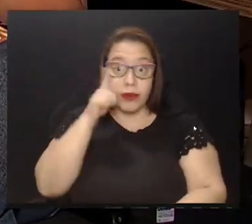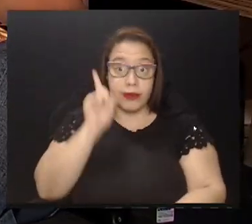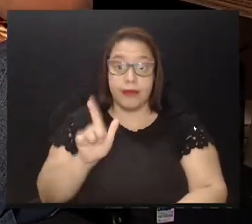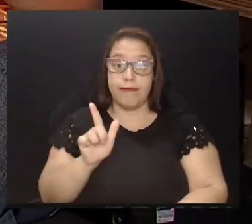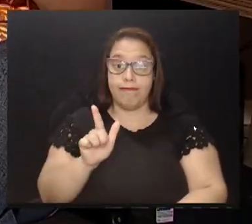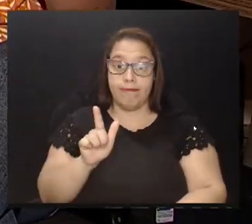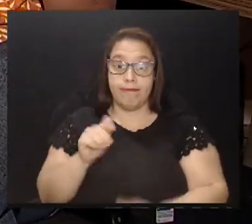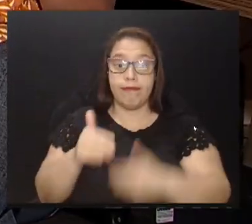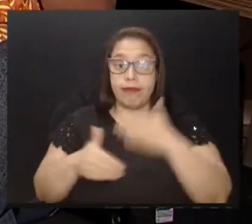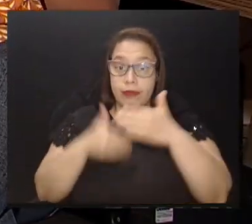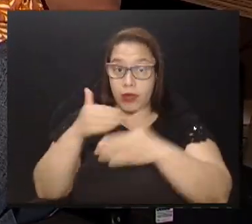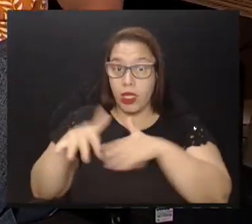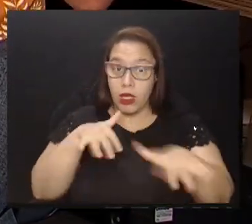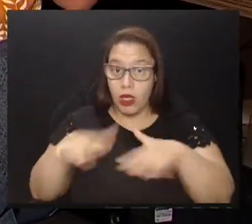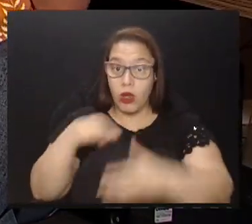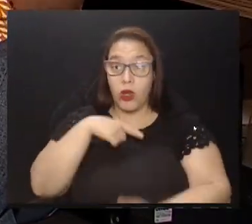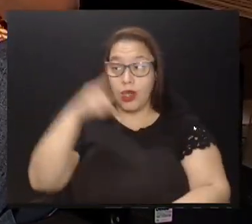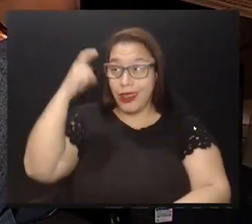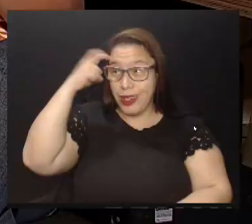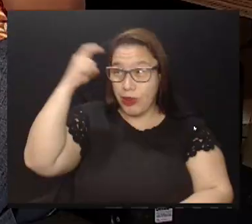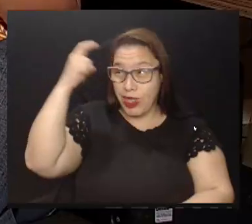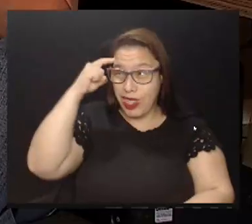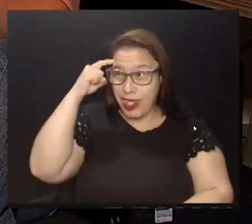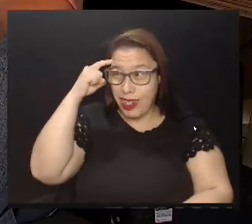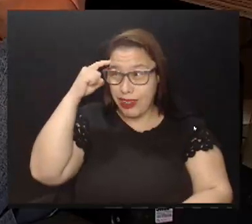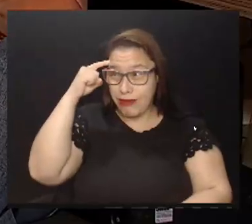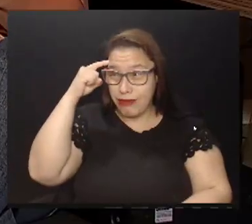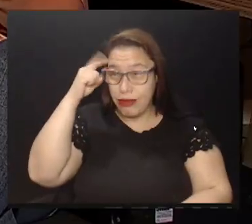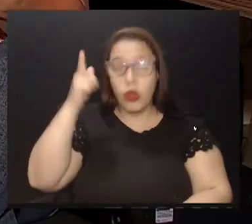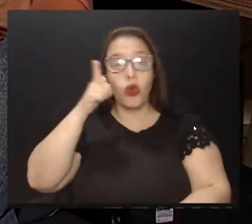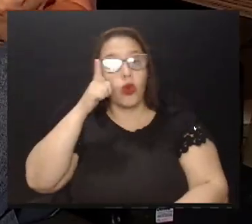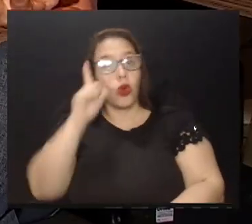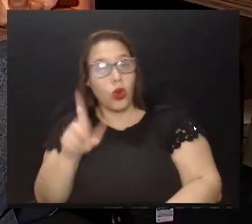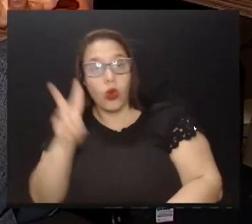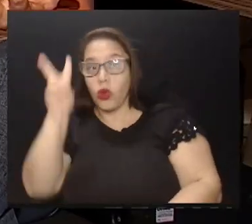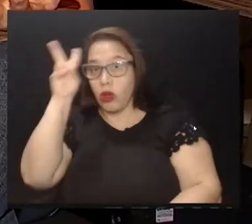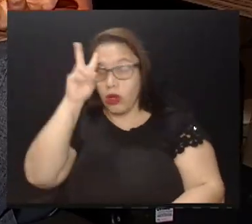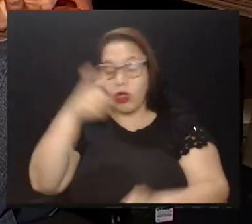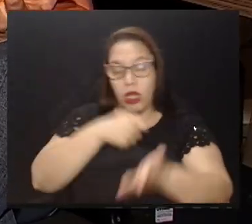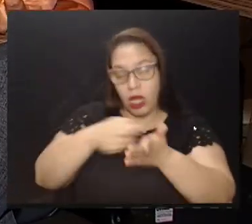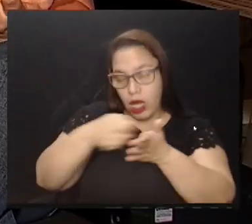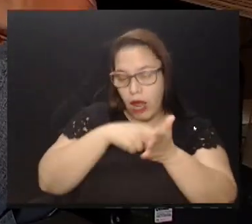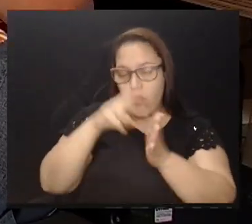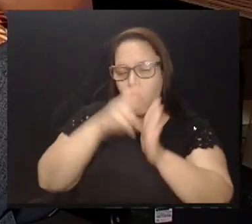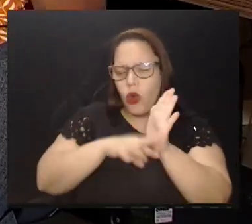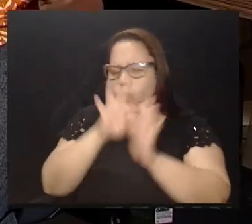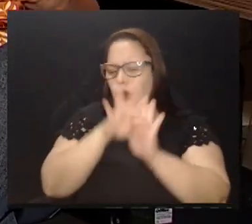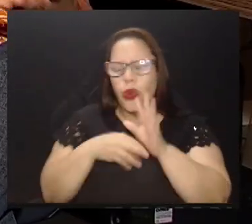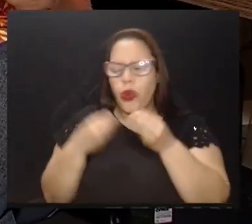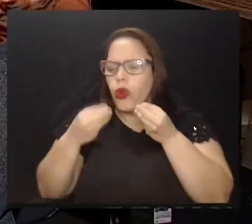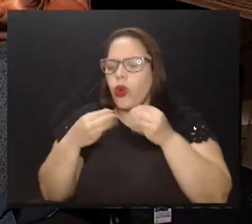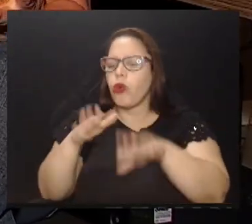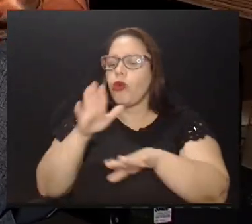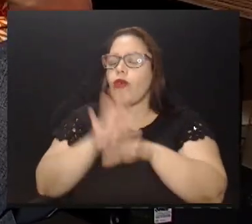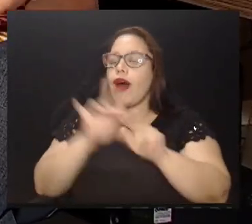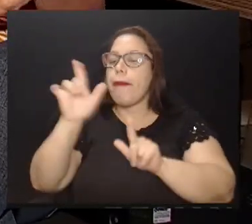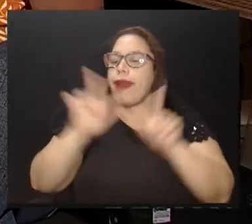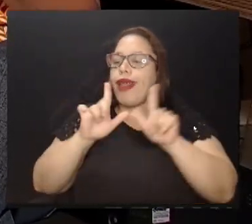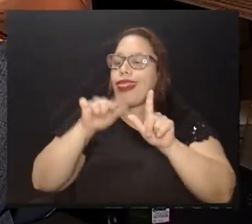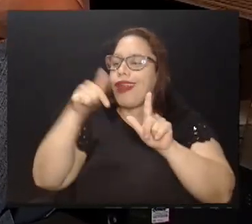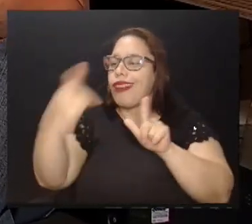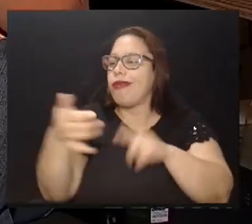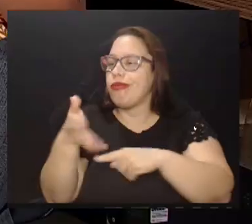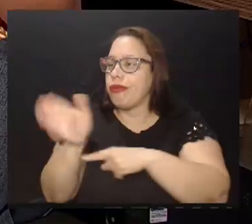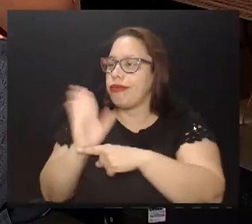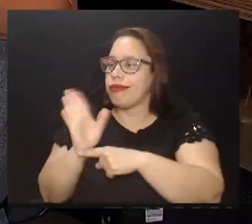uma ideia, que você concebe uma história, escreve um roteiro, como que isso vai ir para a tela. E essa é a parte que ninguém imagina a quantidade